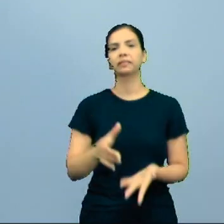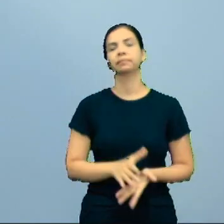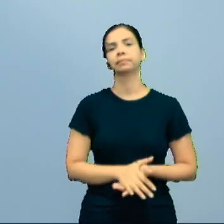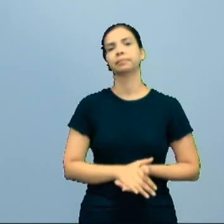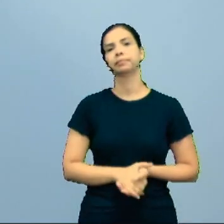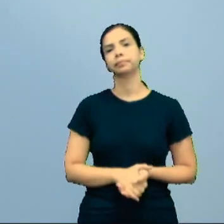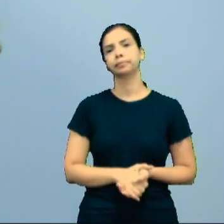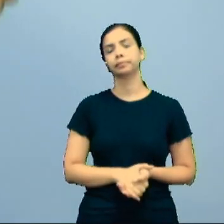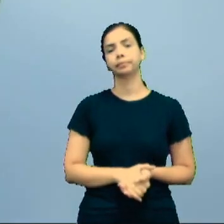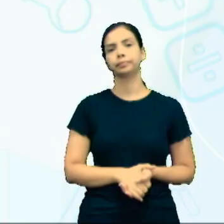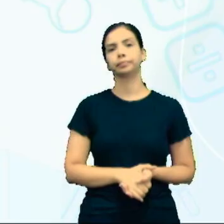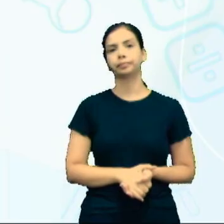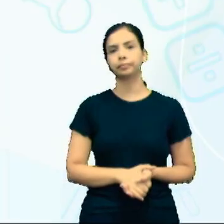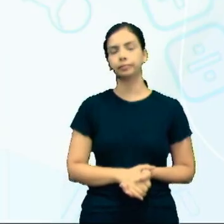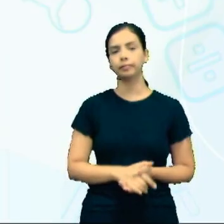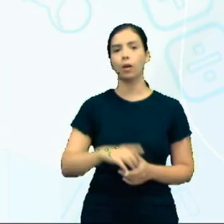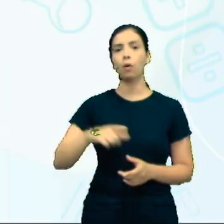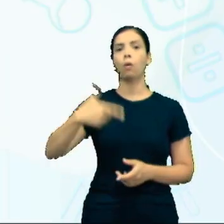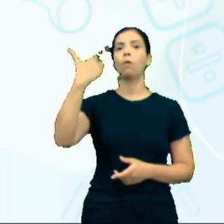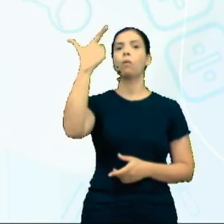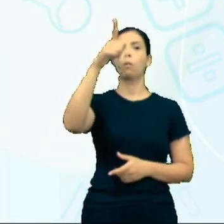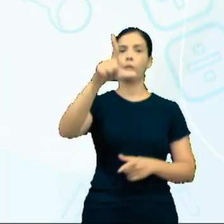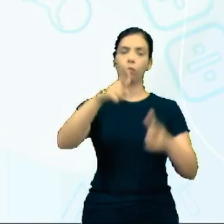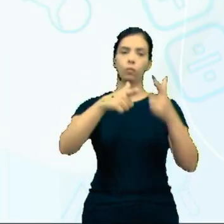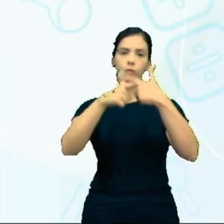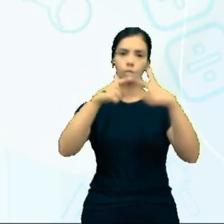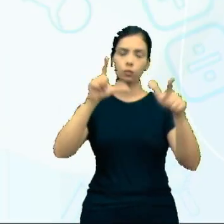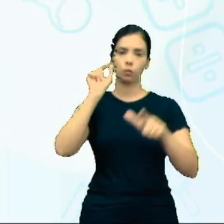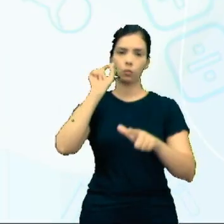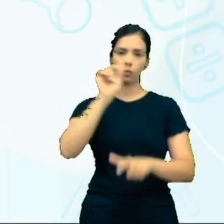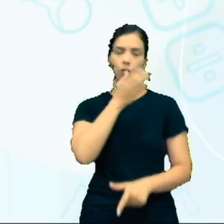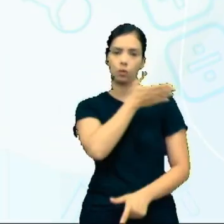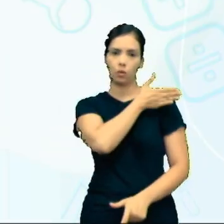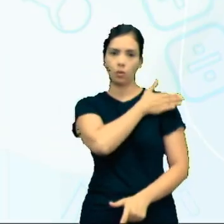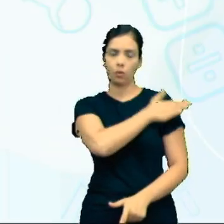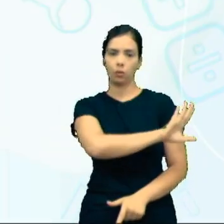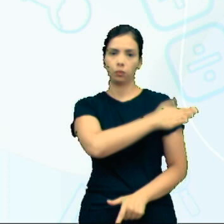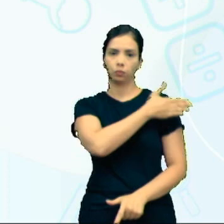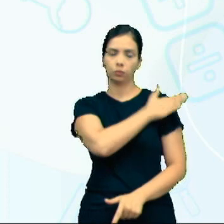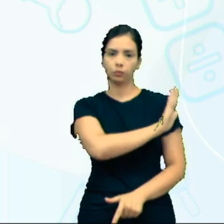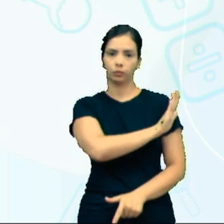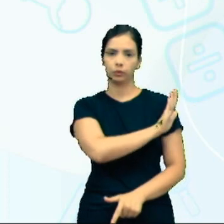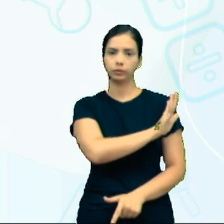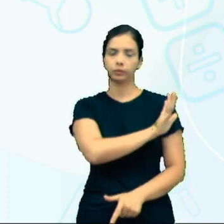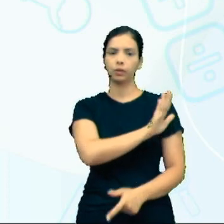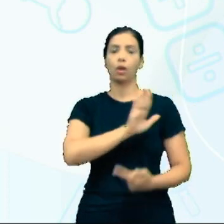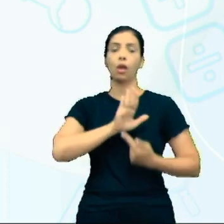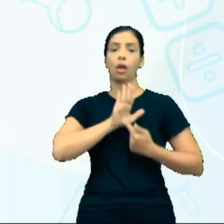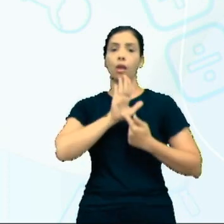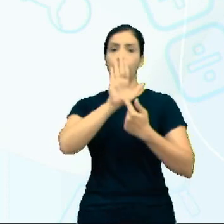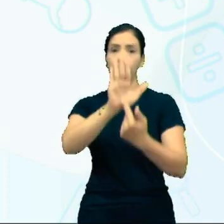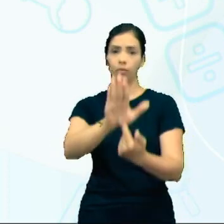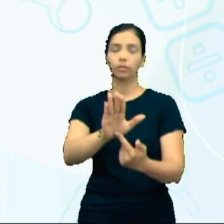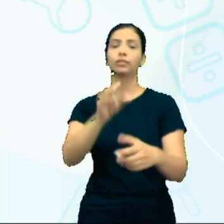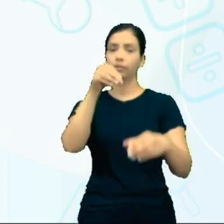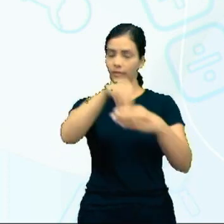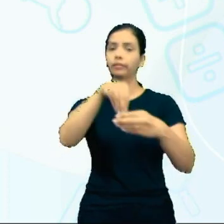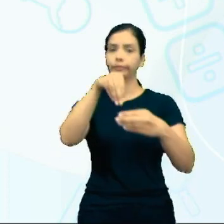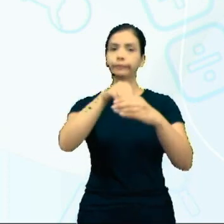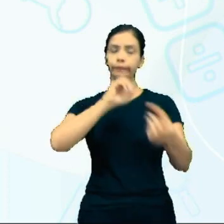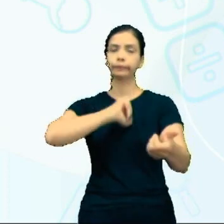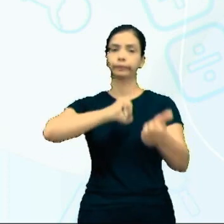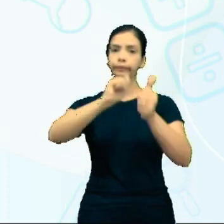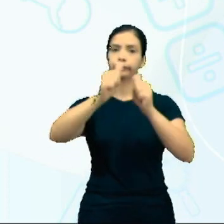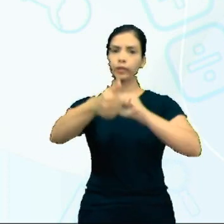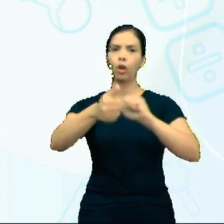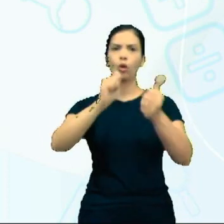Isso já nos leva para um próximo problema, que é o preconceito, que é reproduzido dentro do esporte, pois o esporte não está isolado